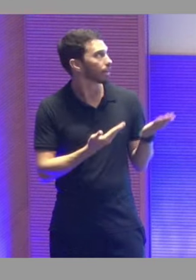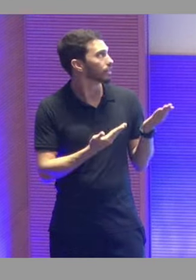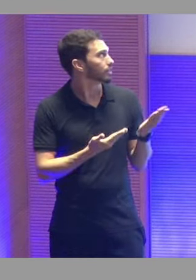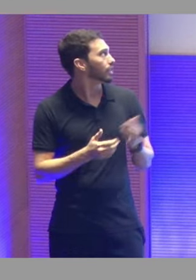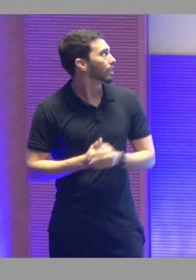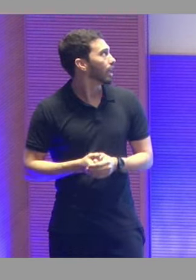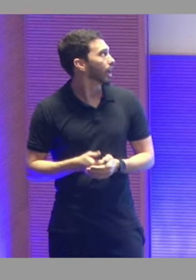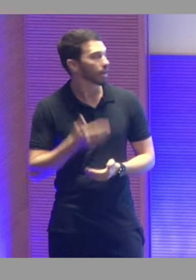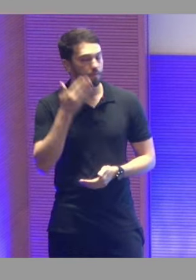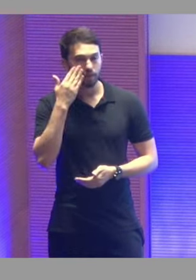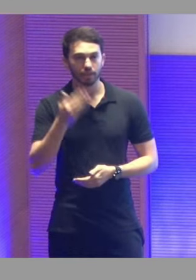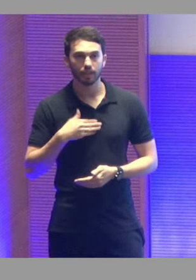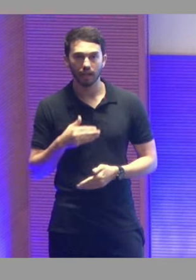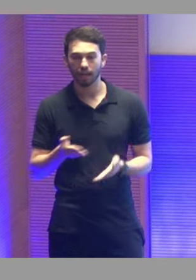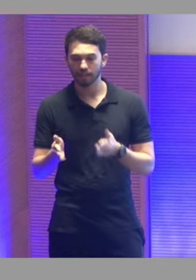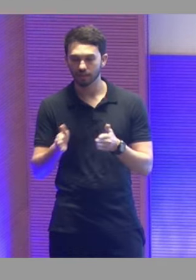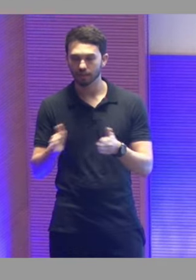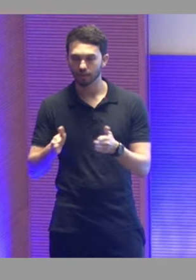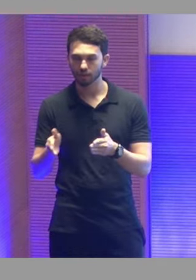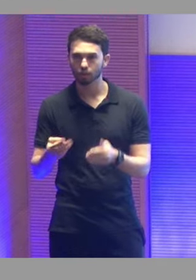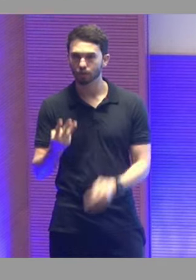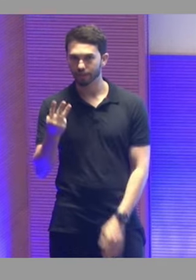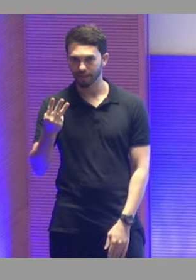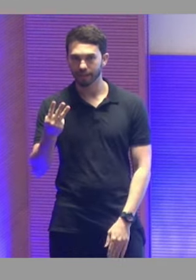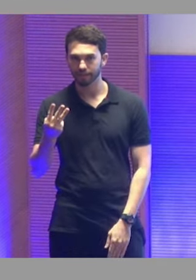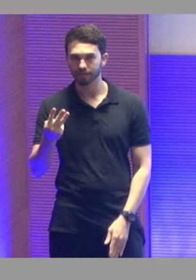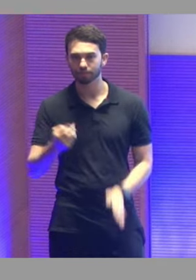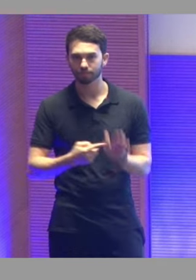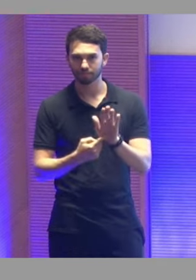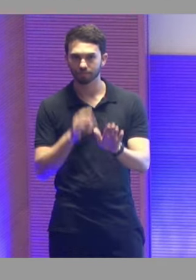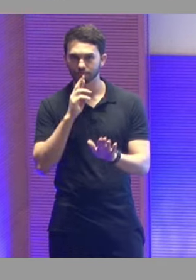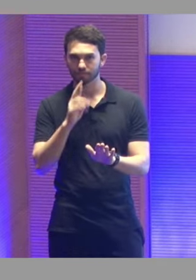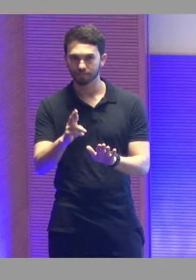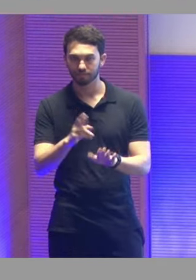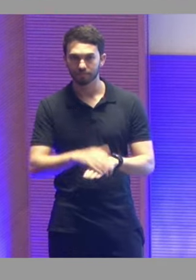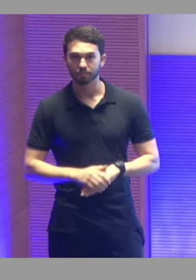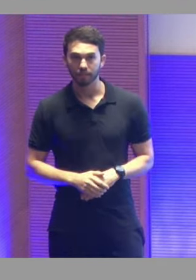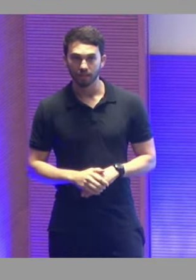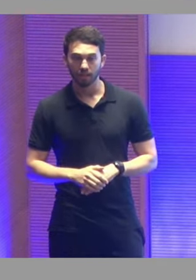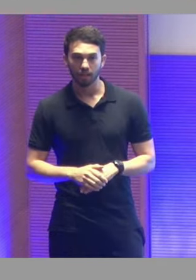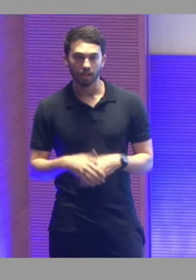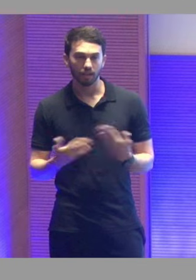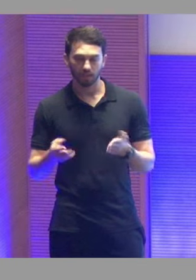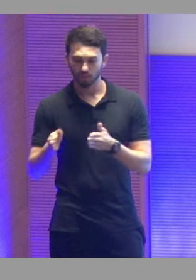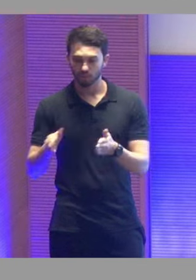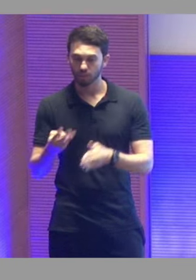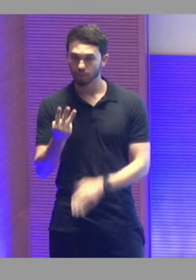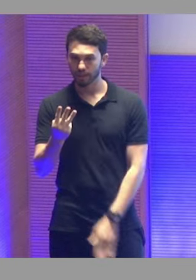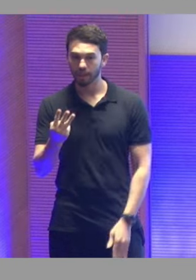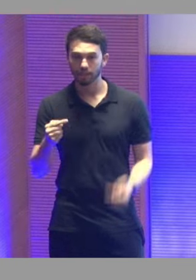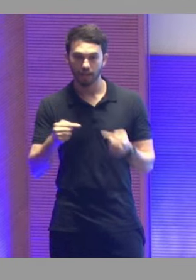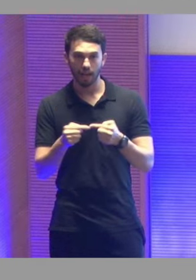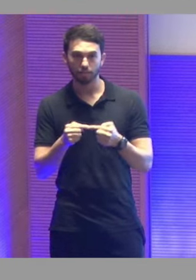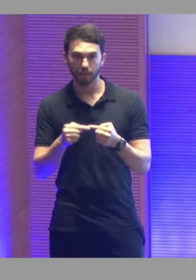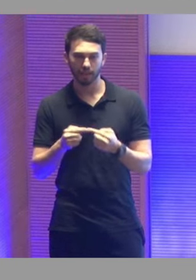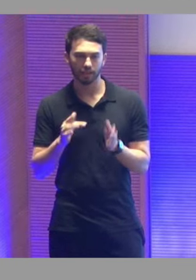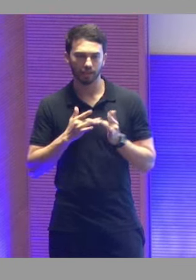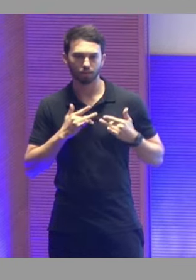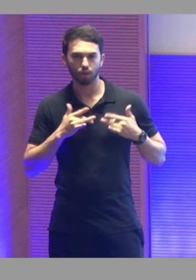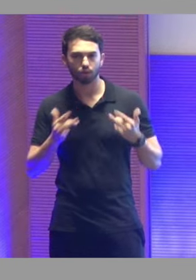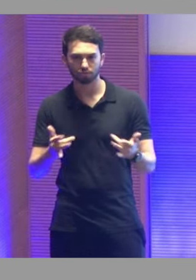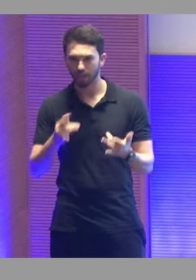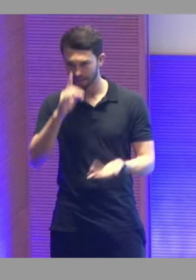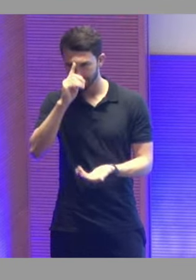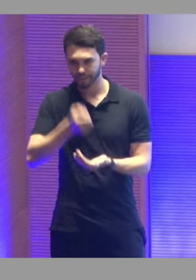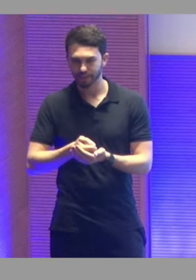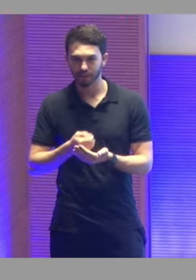a evolução das emissões reportadas de scopo 3 então como eu disse para vocês scopo 3 é de relato voluntário mas